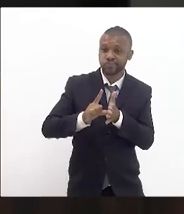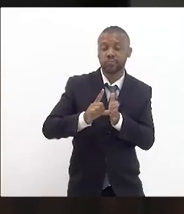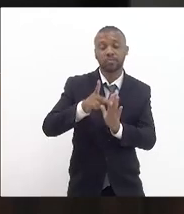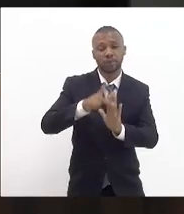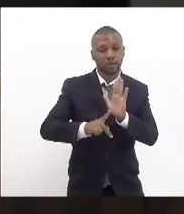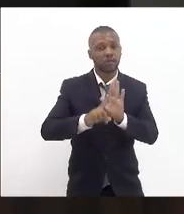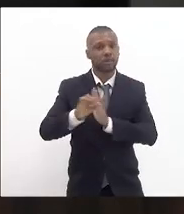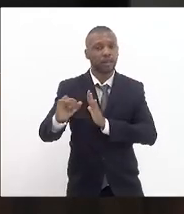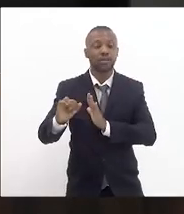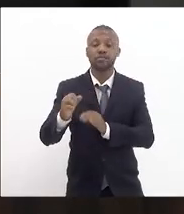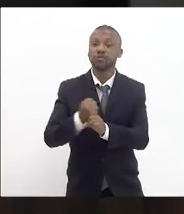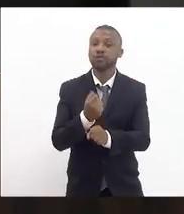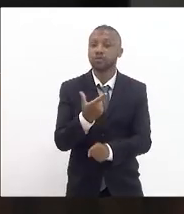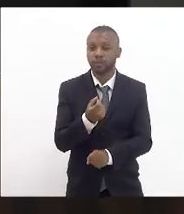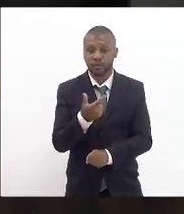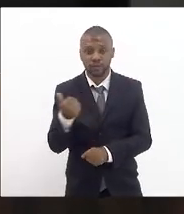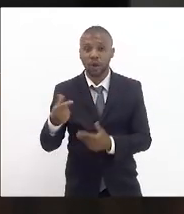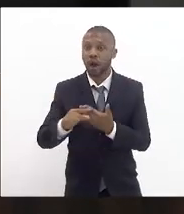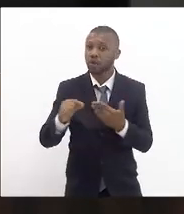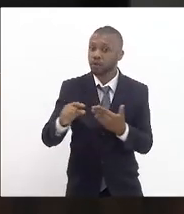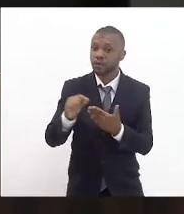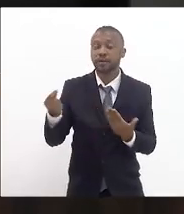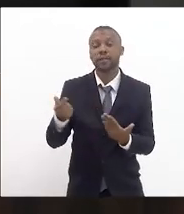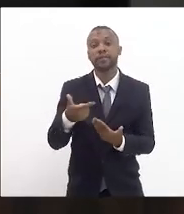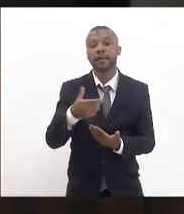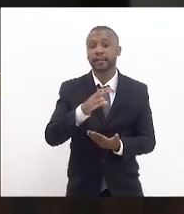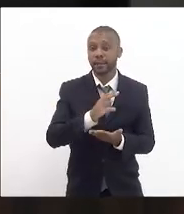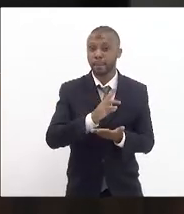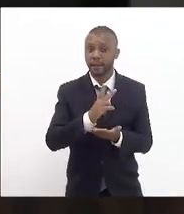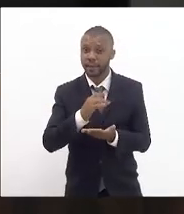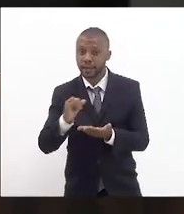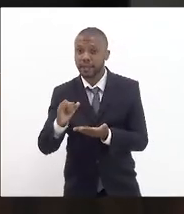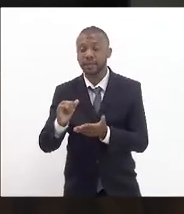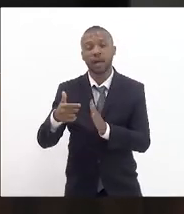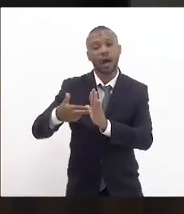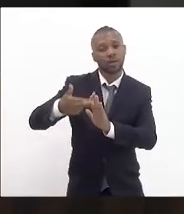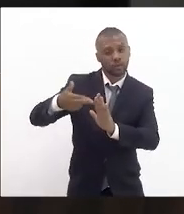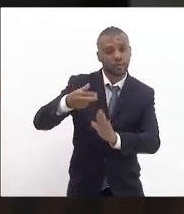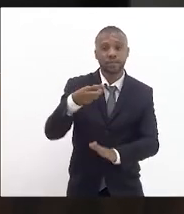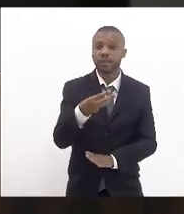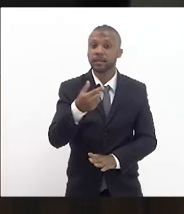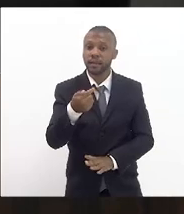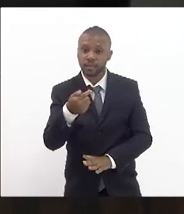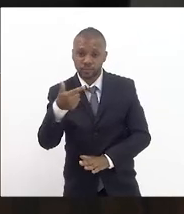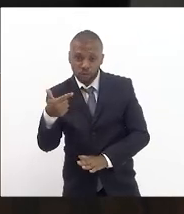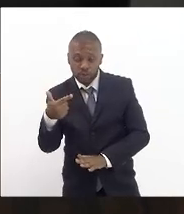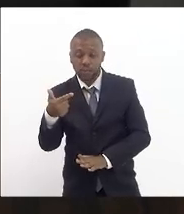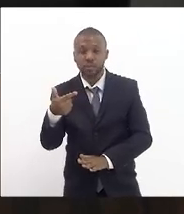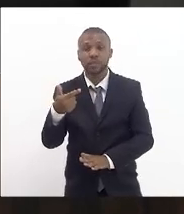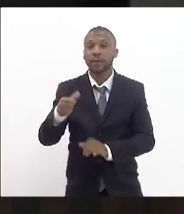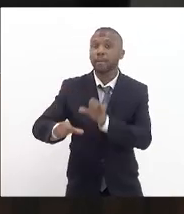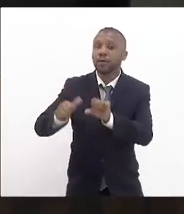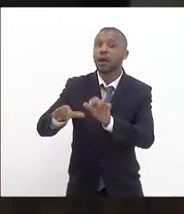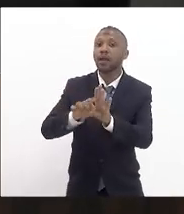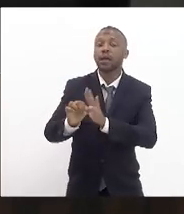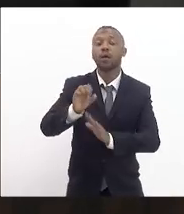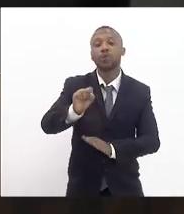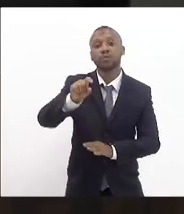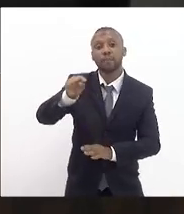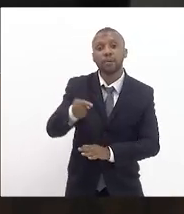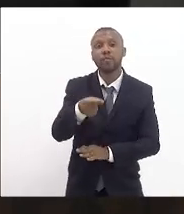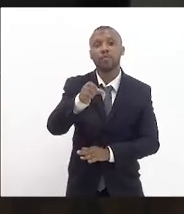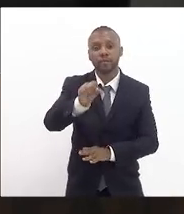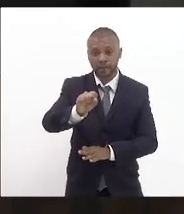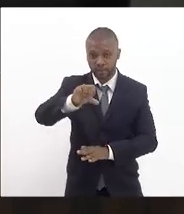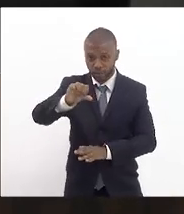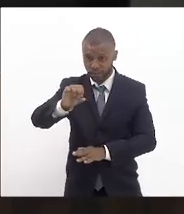de 21, de autoria da Comissão Parlamentar de Inquérito, resolução 372 de 21, que modifica a Lei 8.890 de